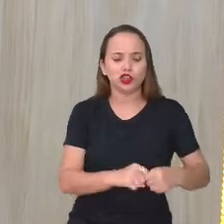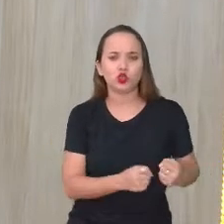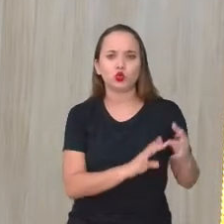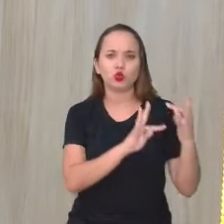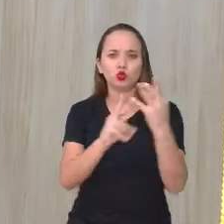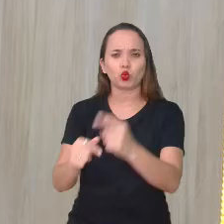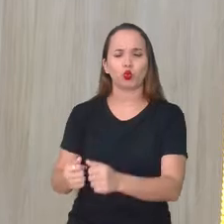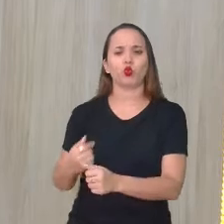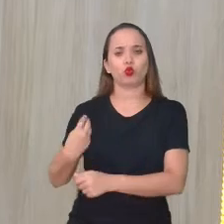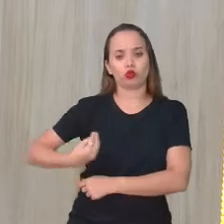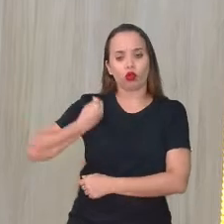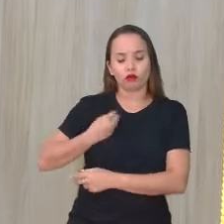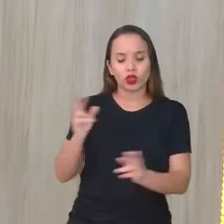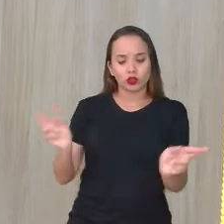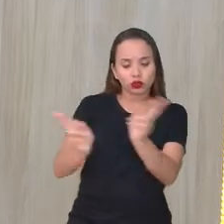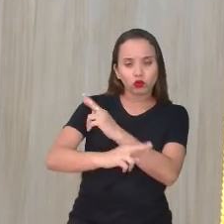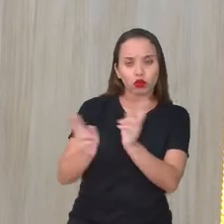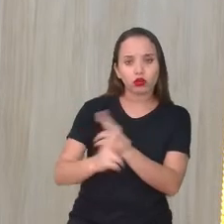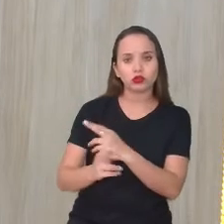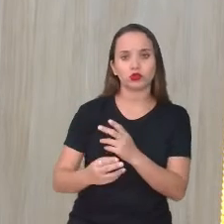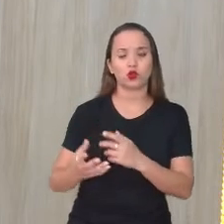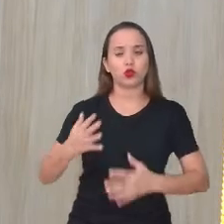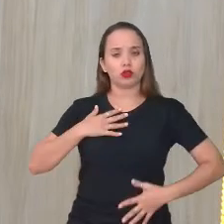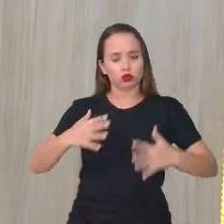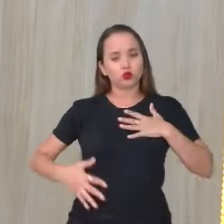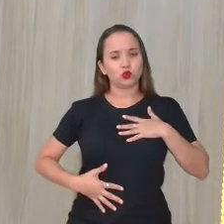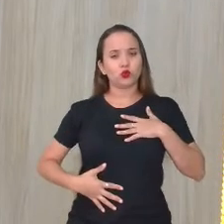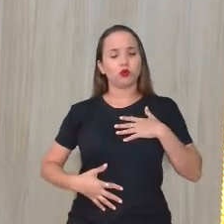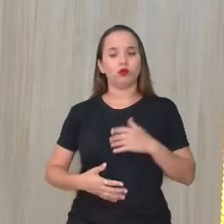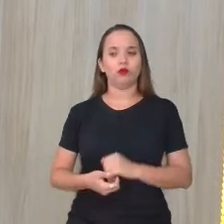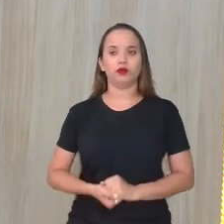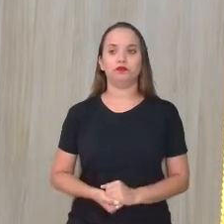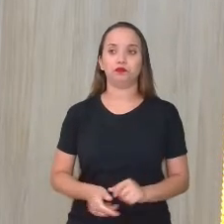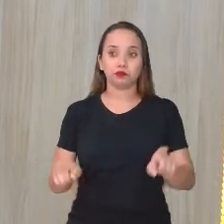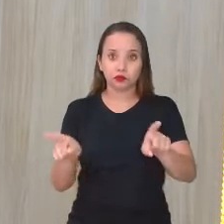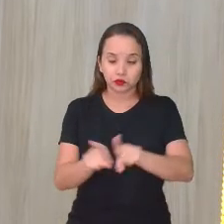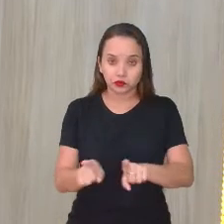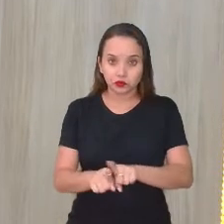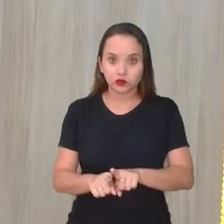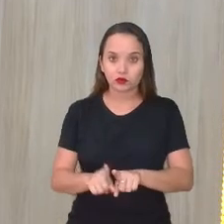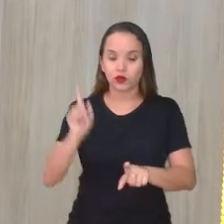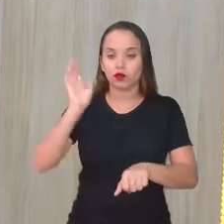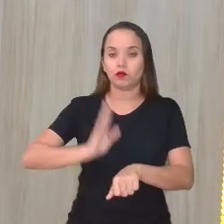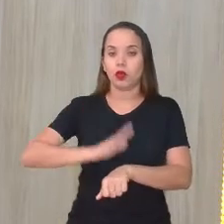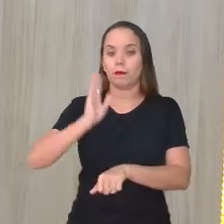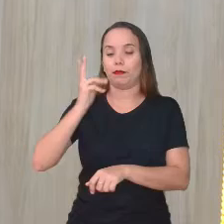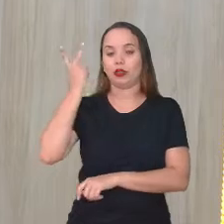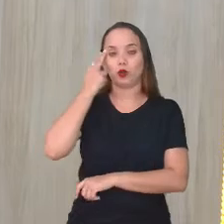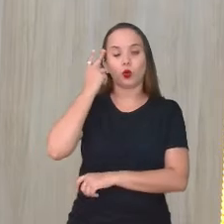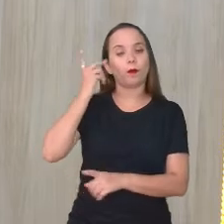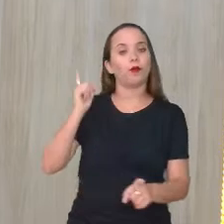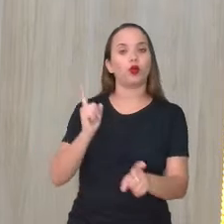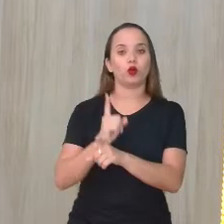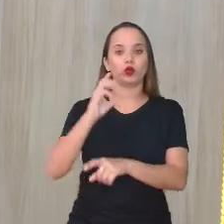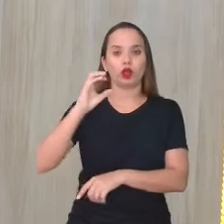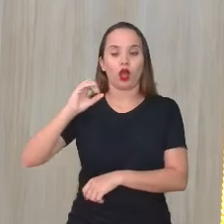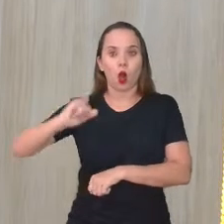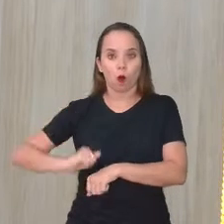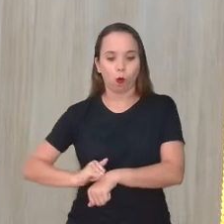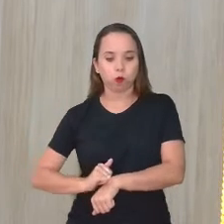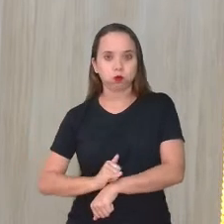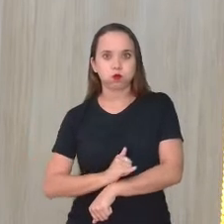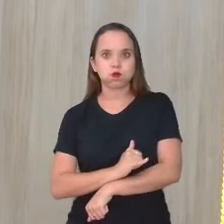relações ao redor, tá? Obesidade. Obesidade é mais comum nos homens no nosso país, tá? A gente está falando de